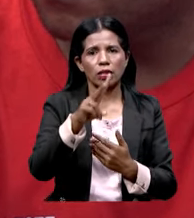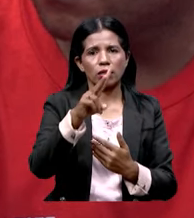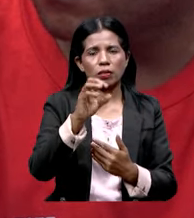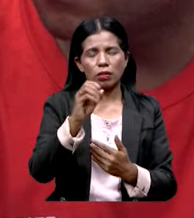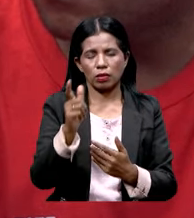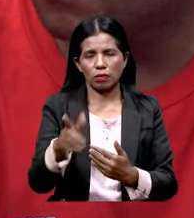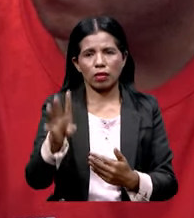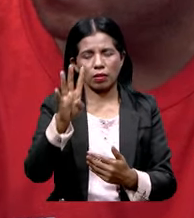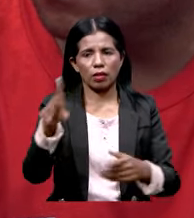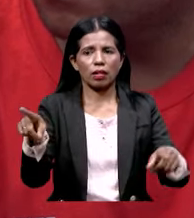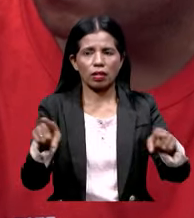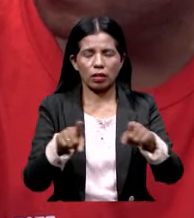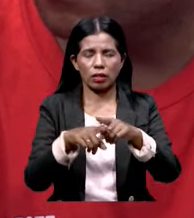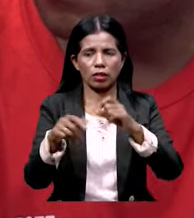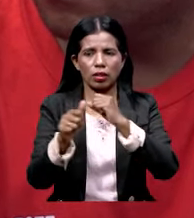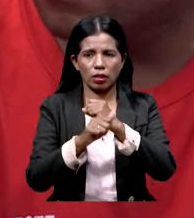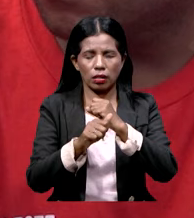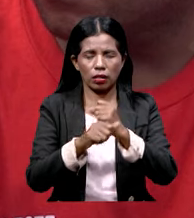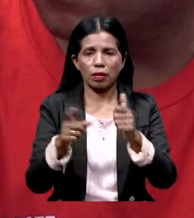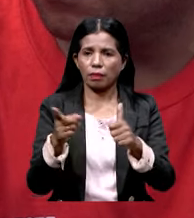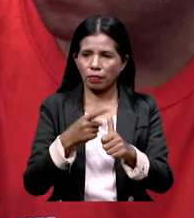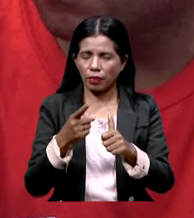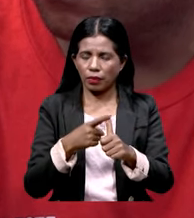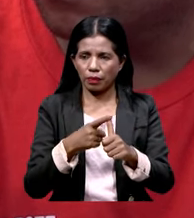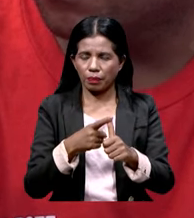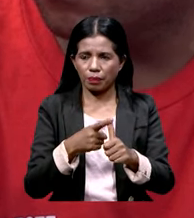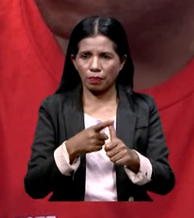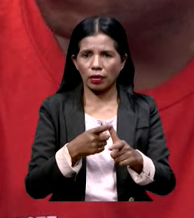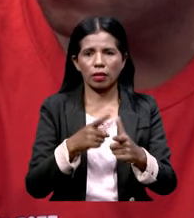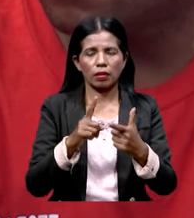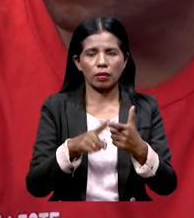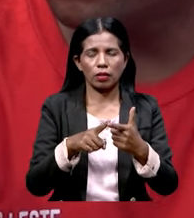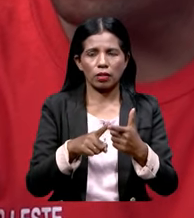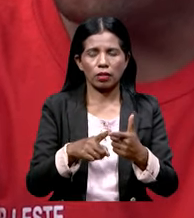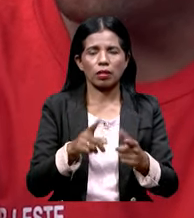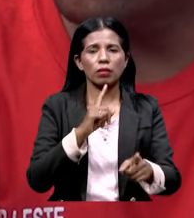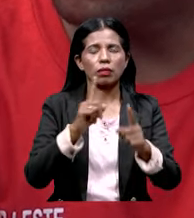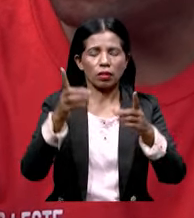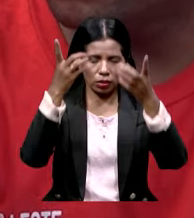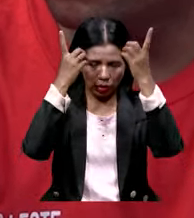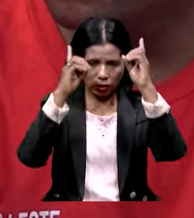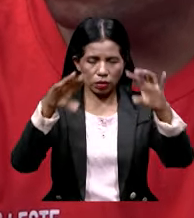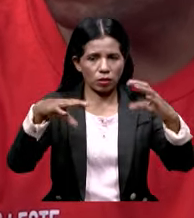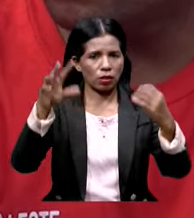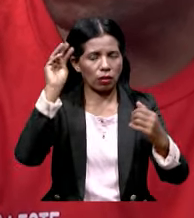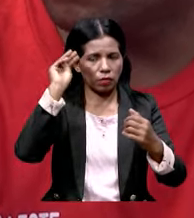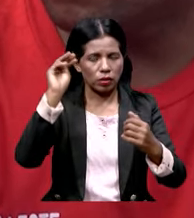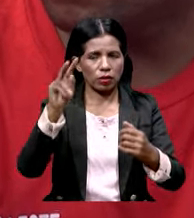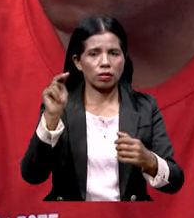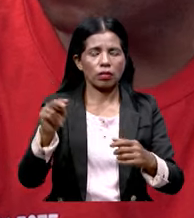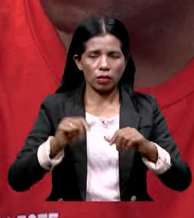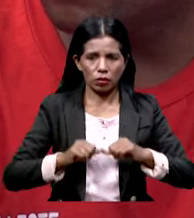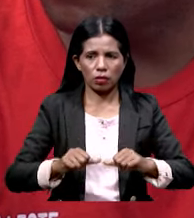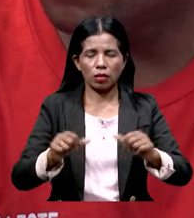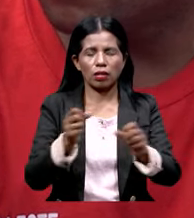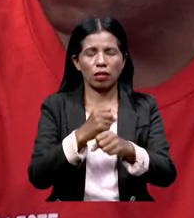abril 2024 no dar ação. Primeiro, ação da Hulu ou de protesta decisão do Conselho Ministro Nia. Não sei, continua